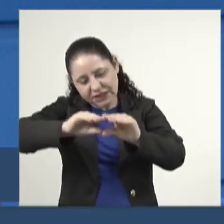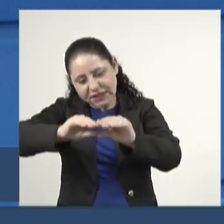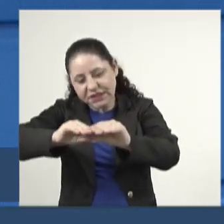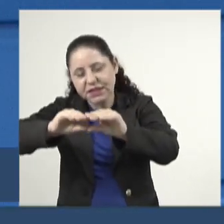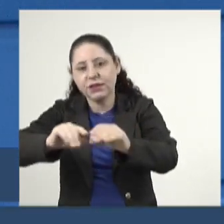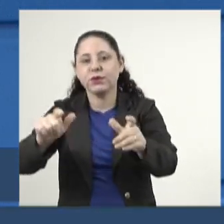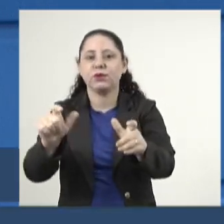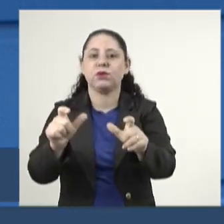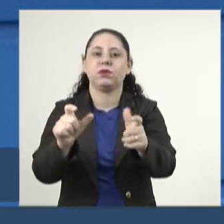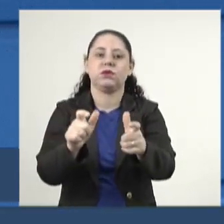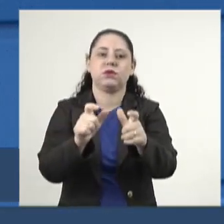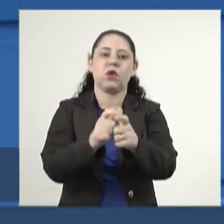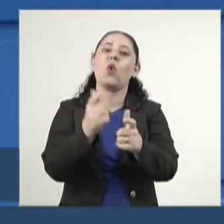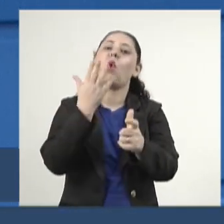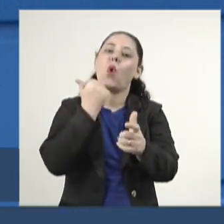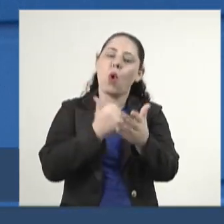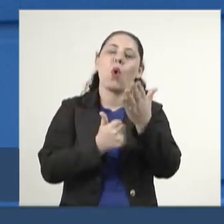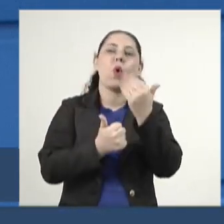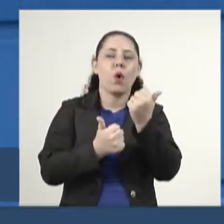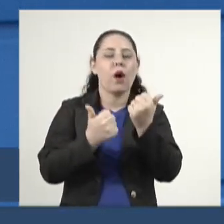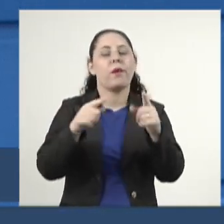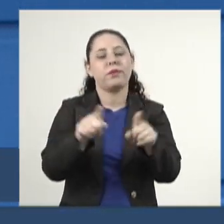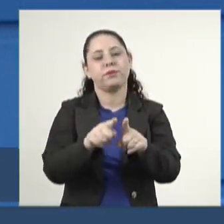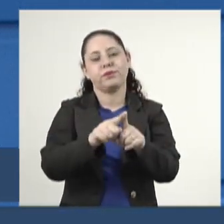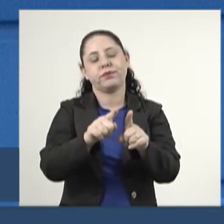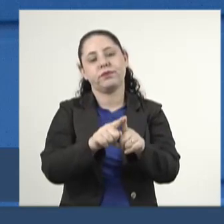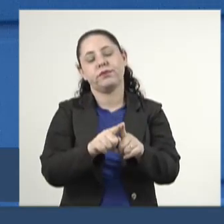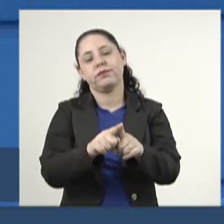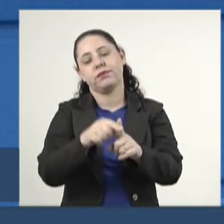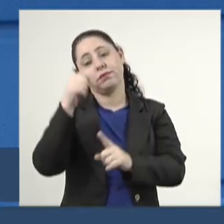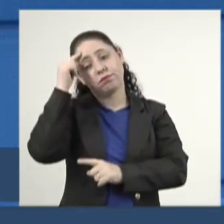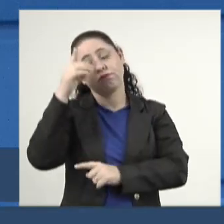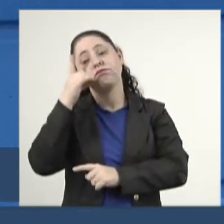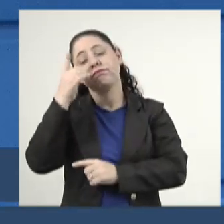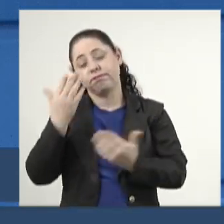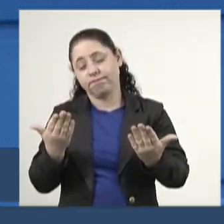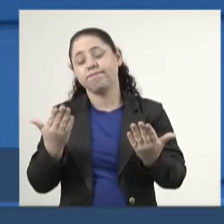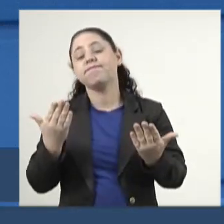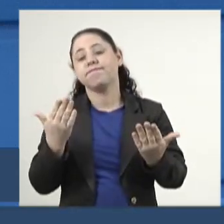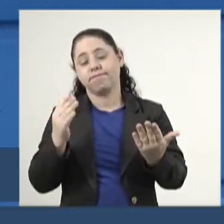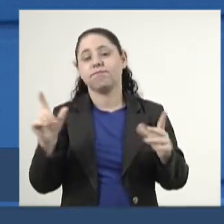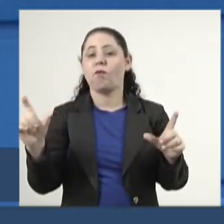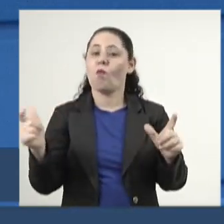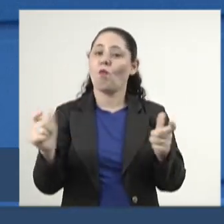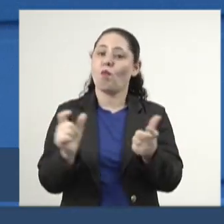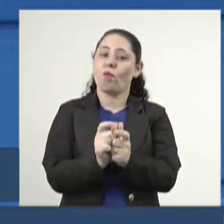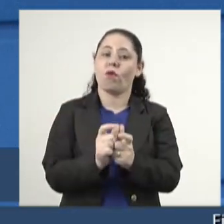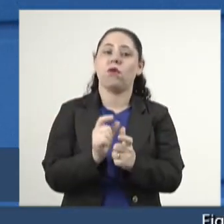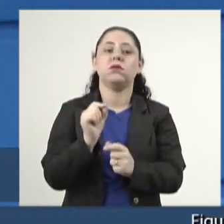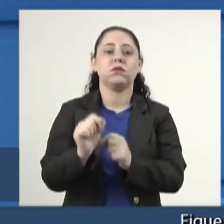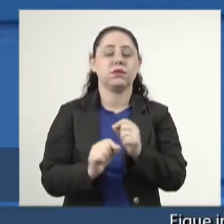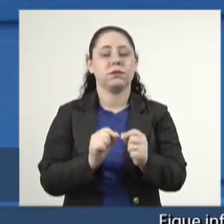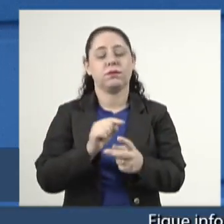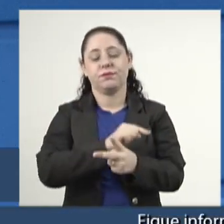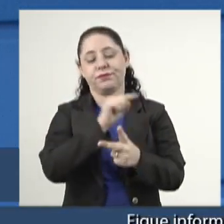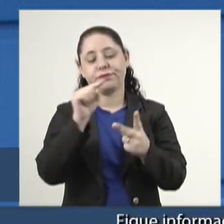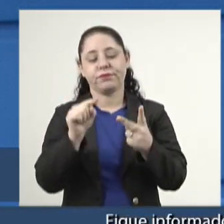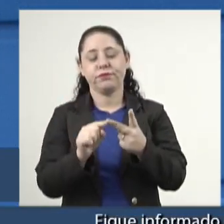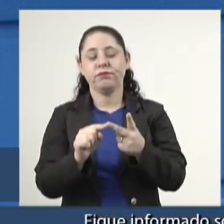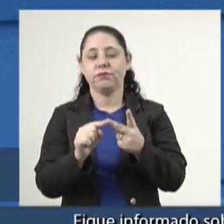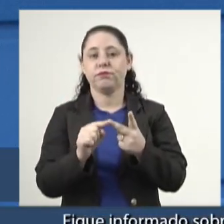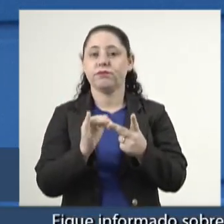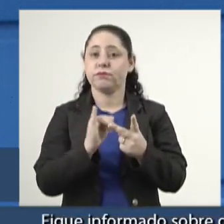vai diminuindo, come também, né, deputado Zé Teixeira, e diminui a quantidade de massa vegetal. Segundo